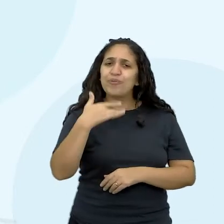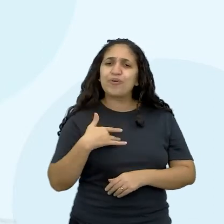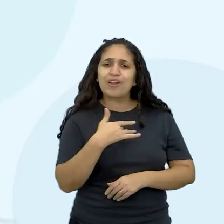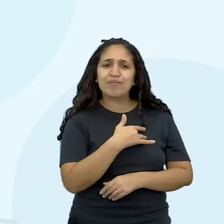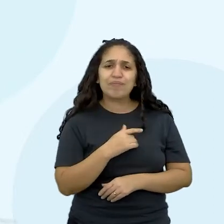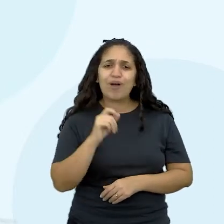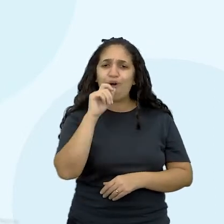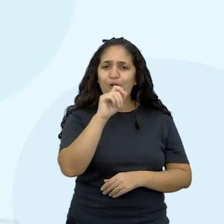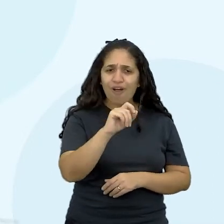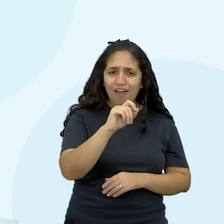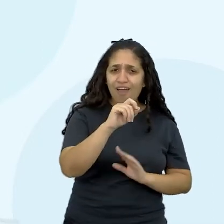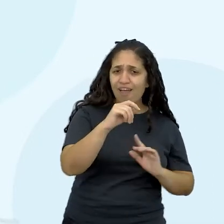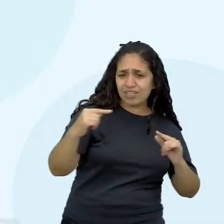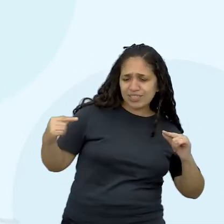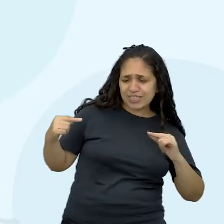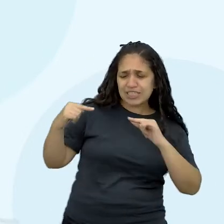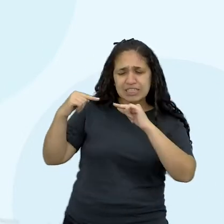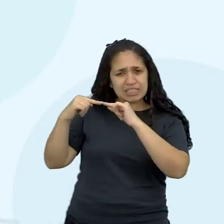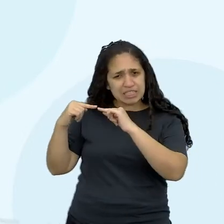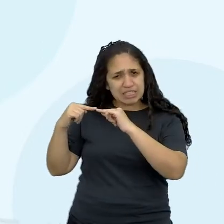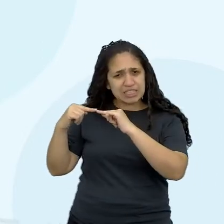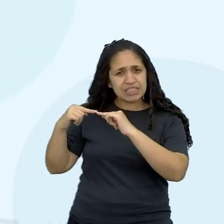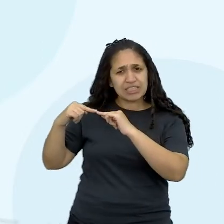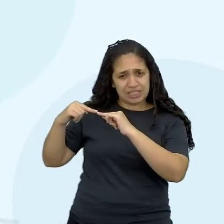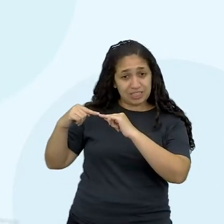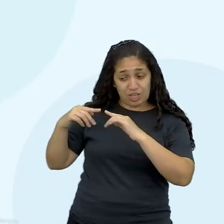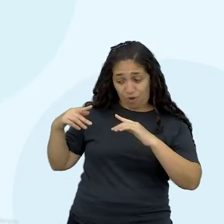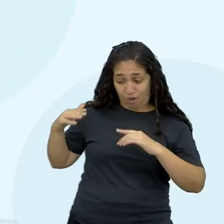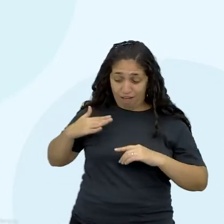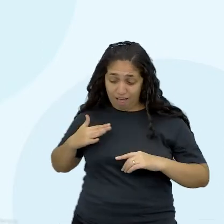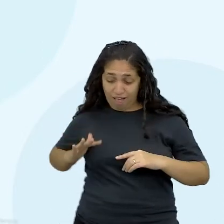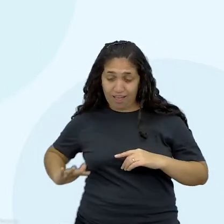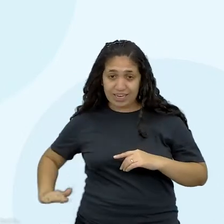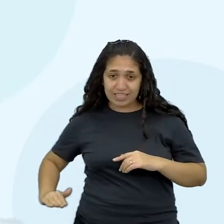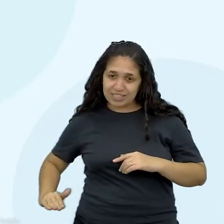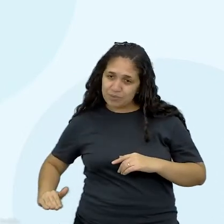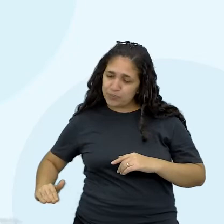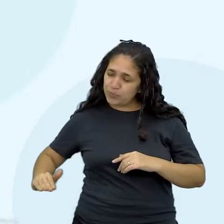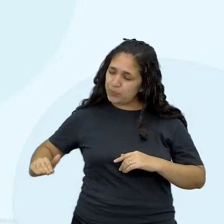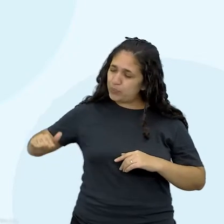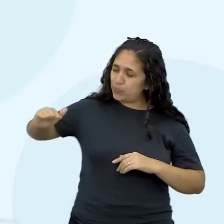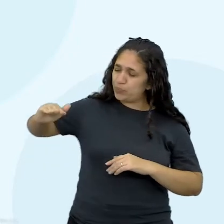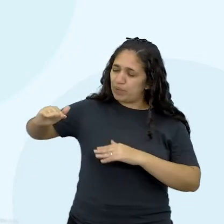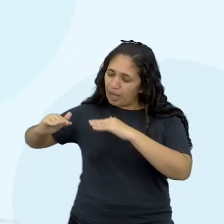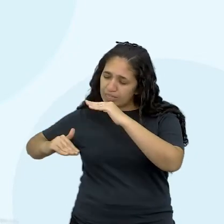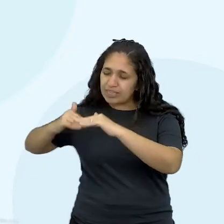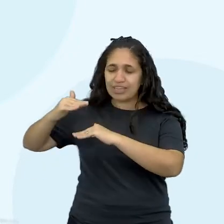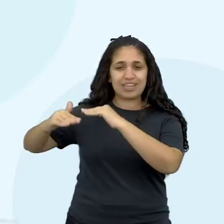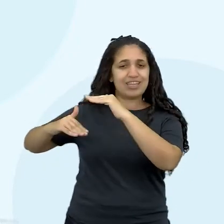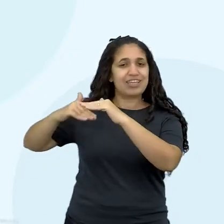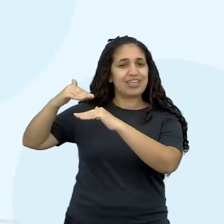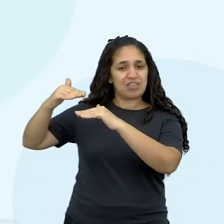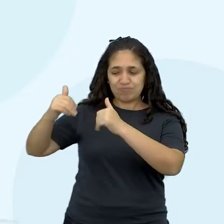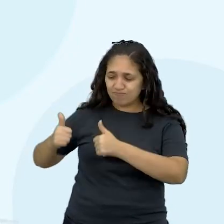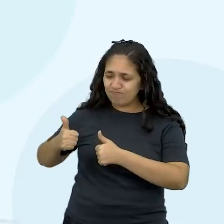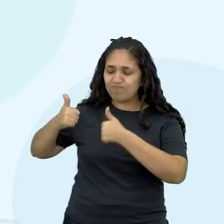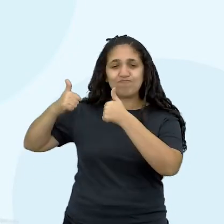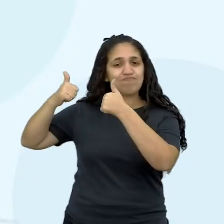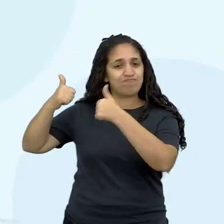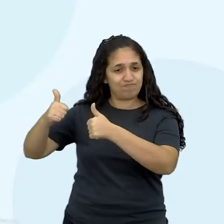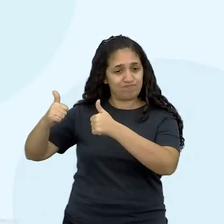alimentação tem, né, desenvolve aí, né, faz com que a criança cresça e tenha um desenvolvimento